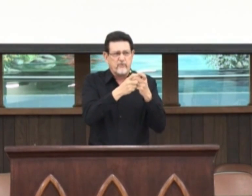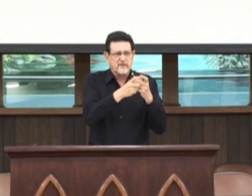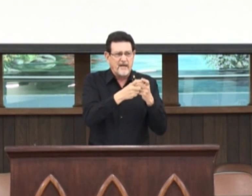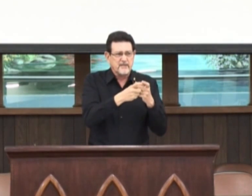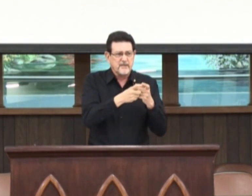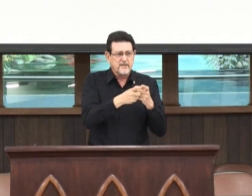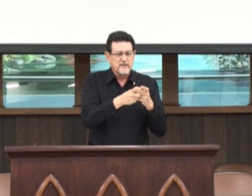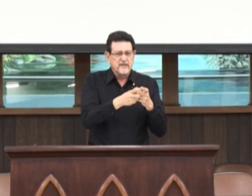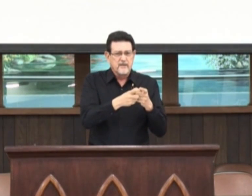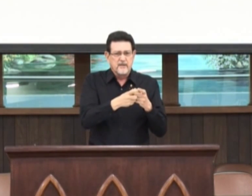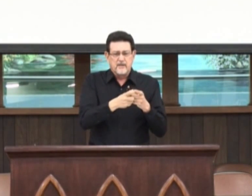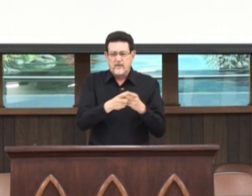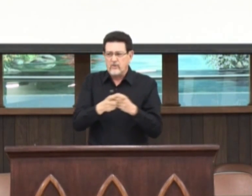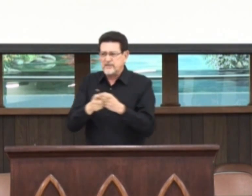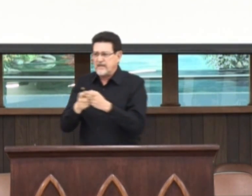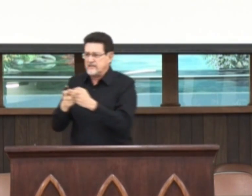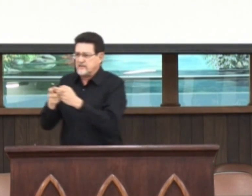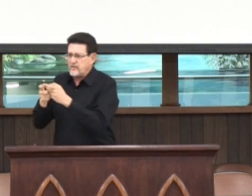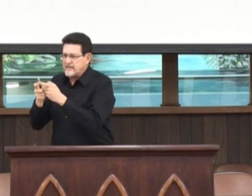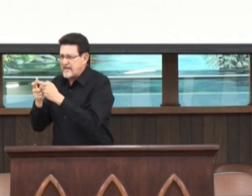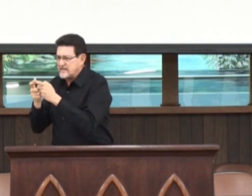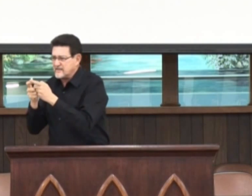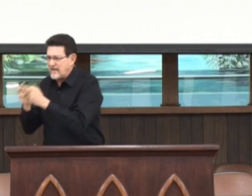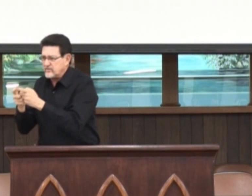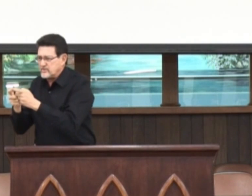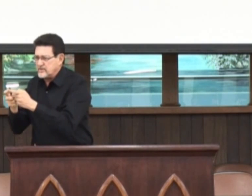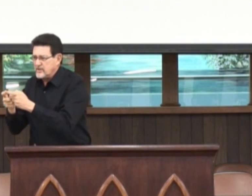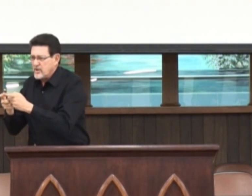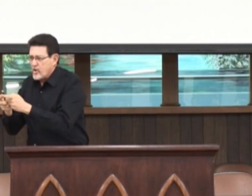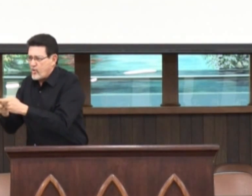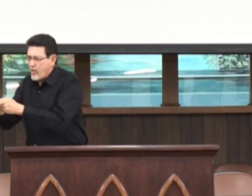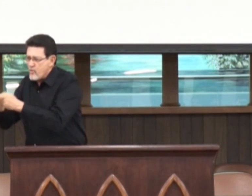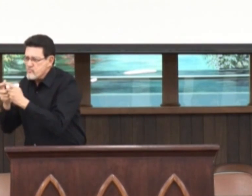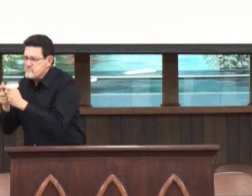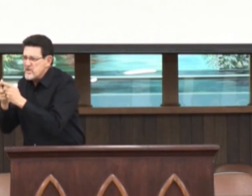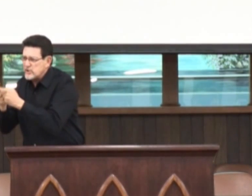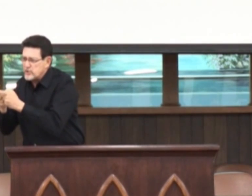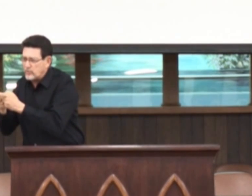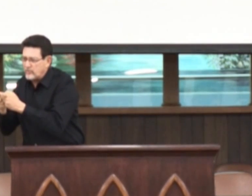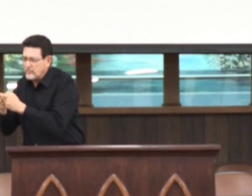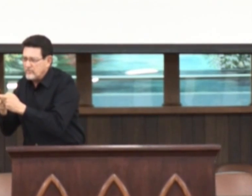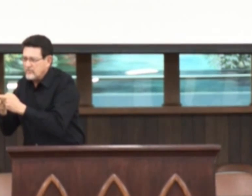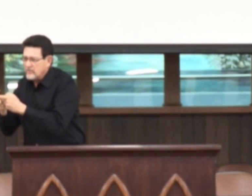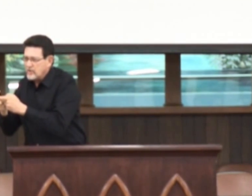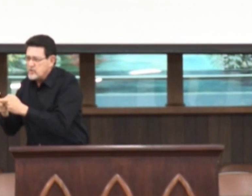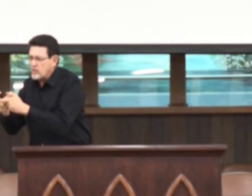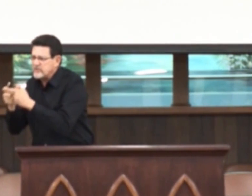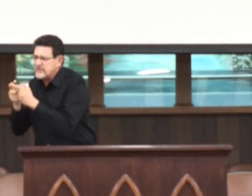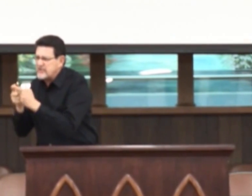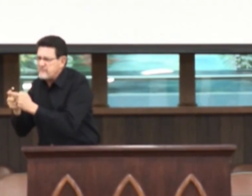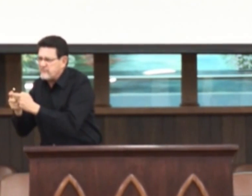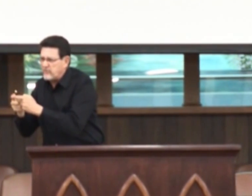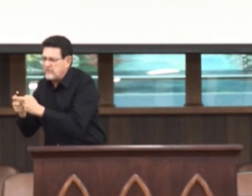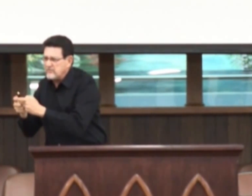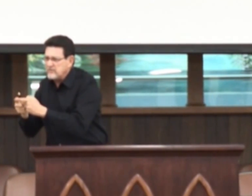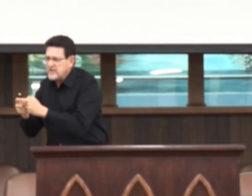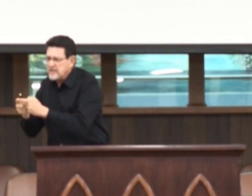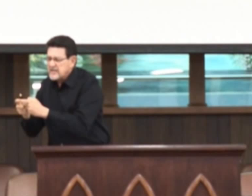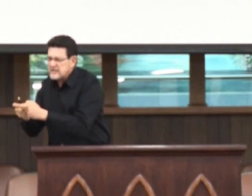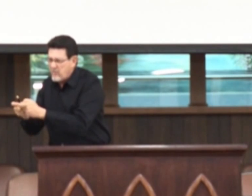conselho de uma vontade, onde eles estão interessados com um bicho